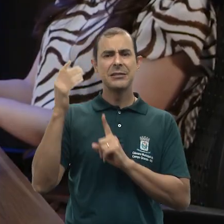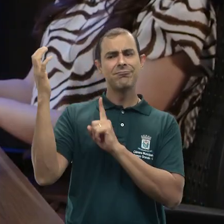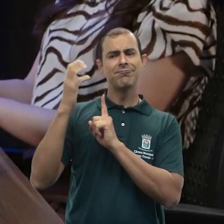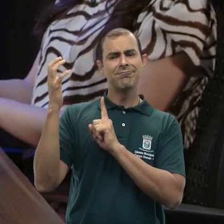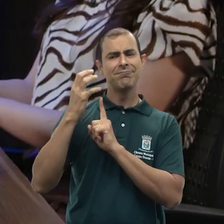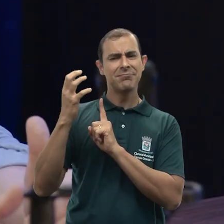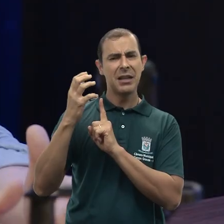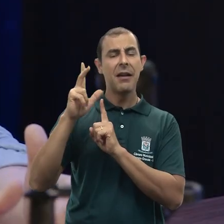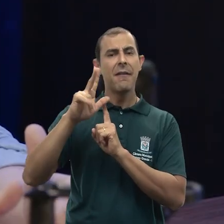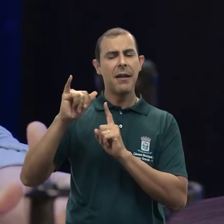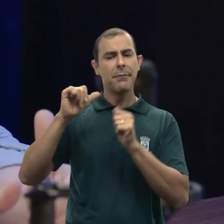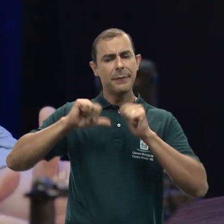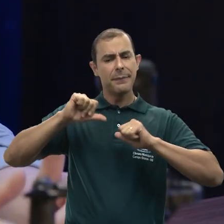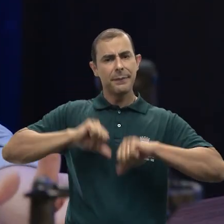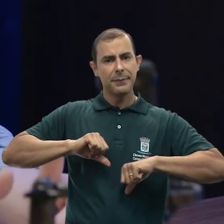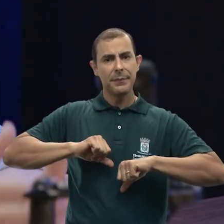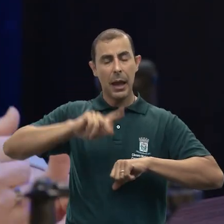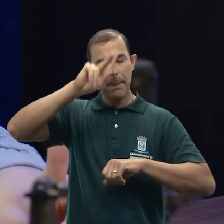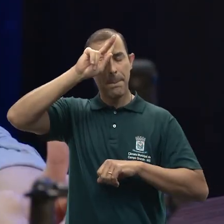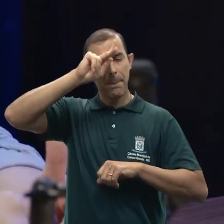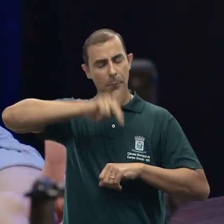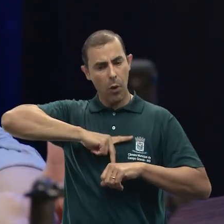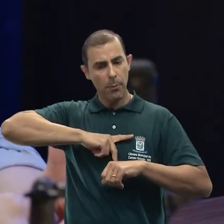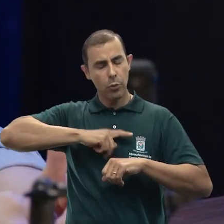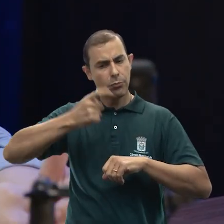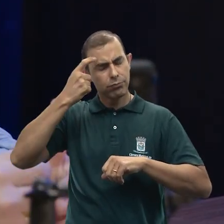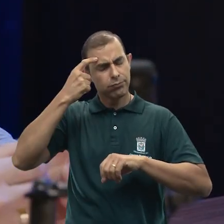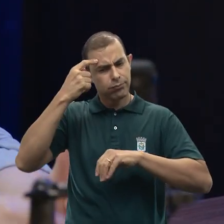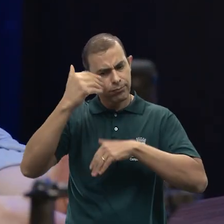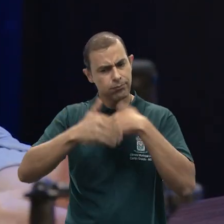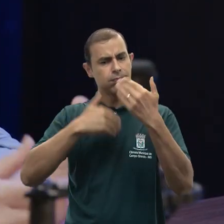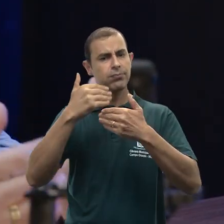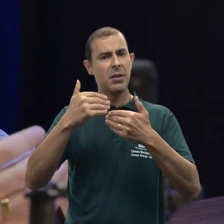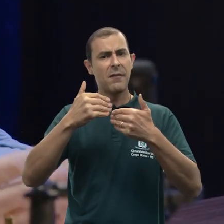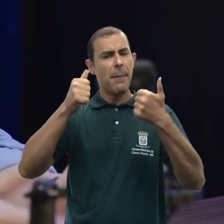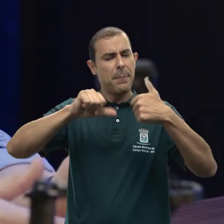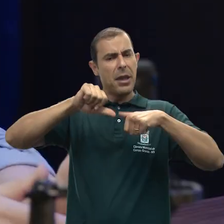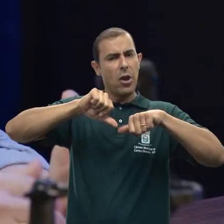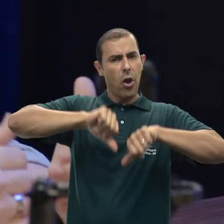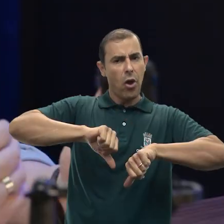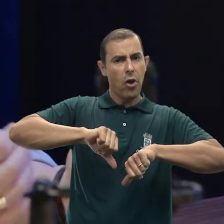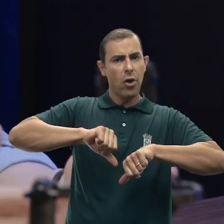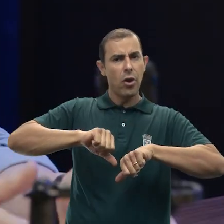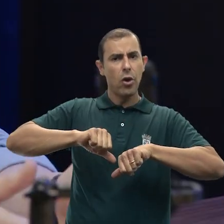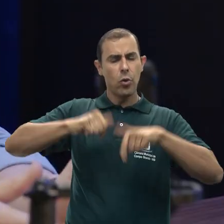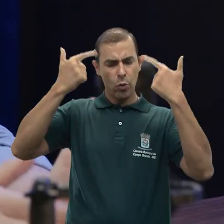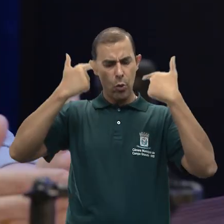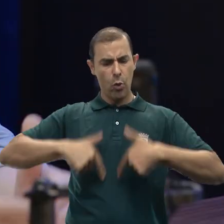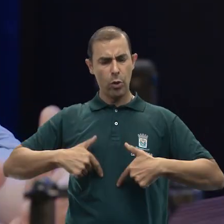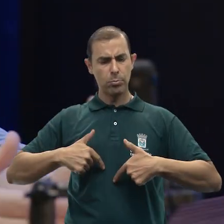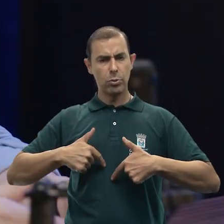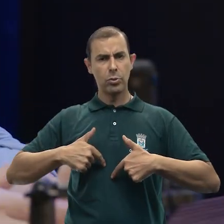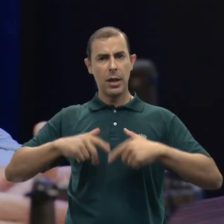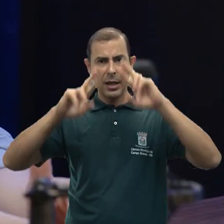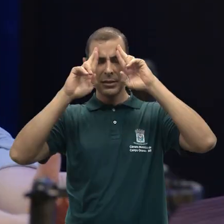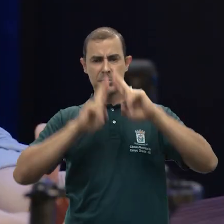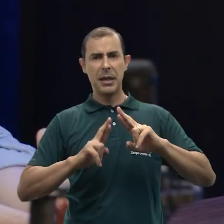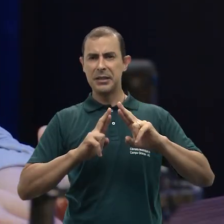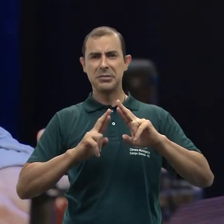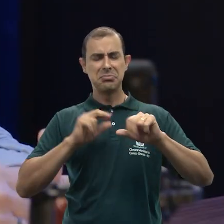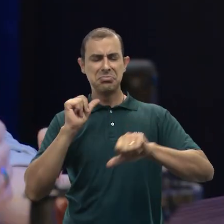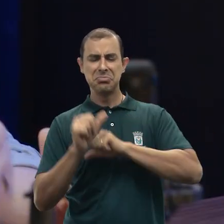mesmo. Tudo isso vai atrapalhando a autoimagem que a criança tem do seu próprio corpo e de quem ela é e da